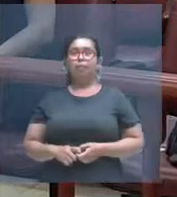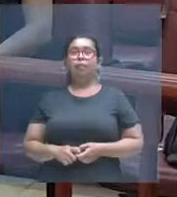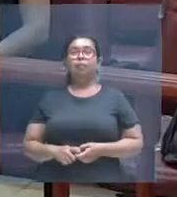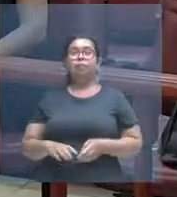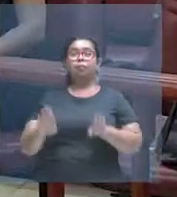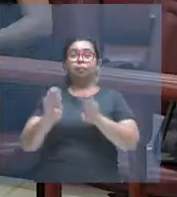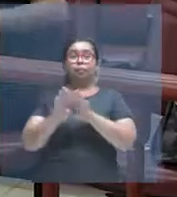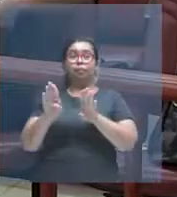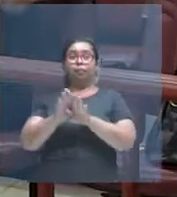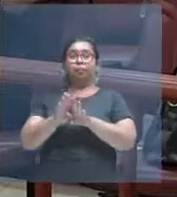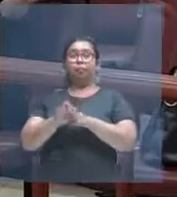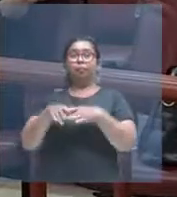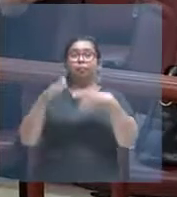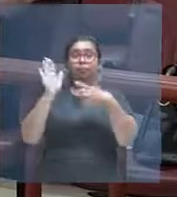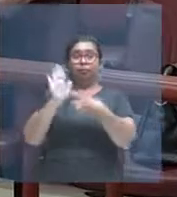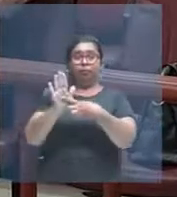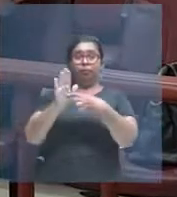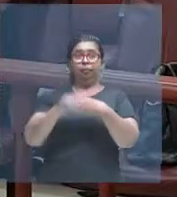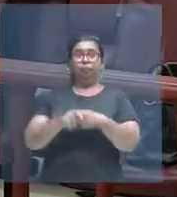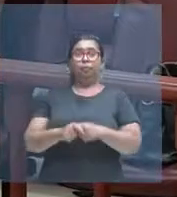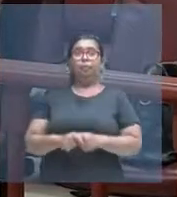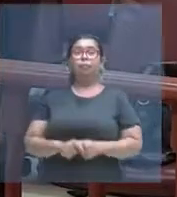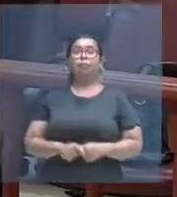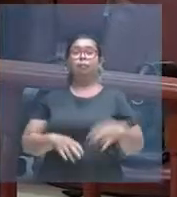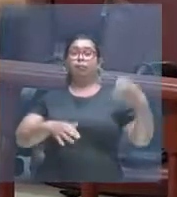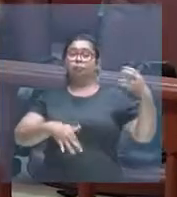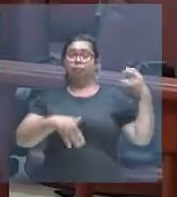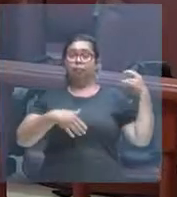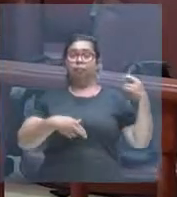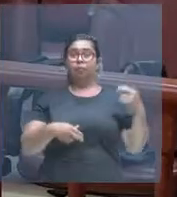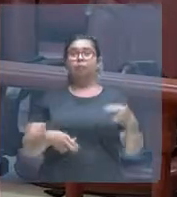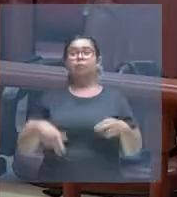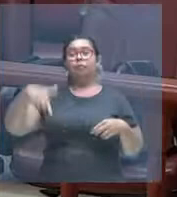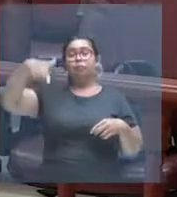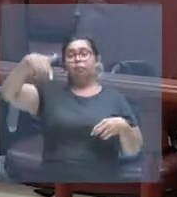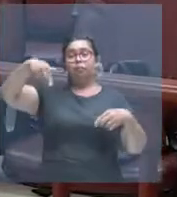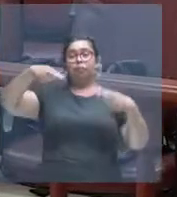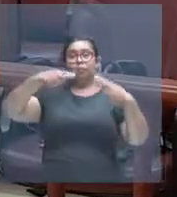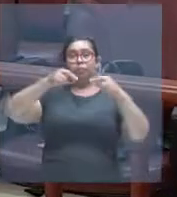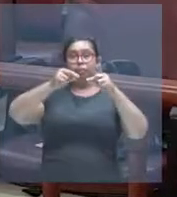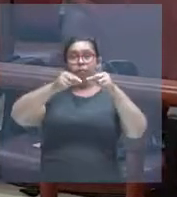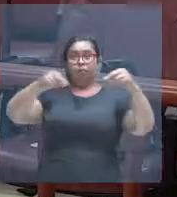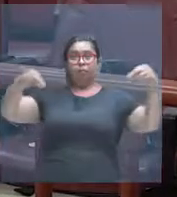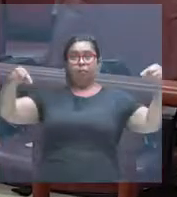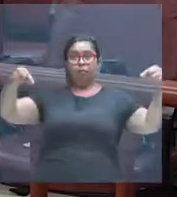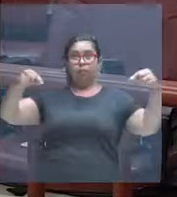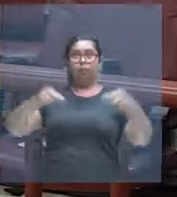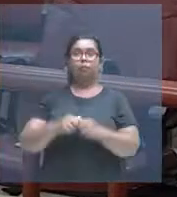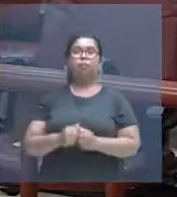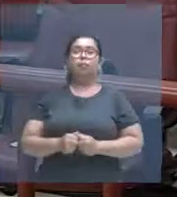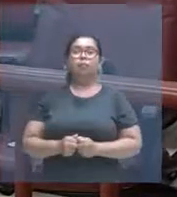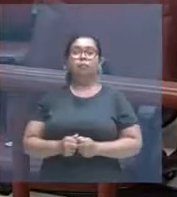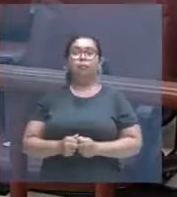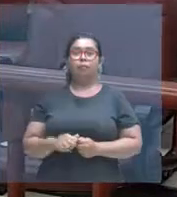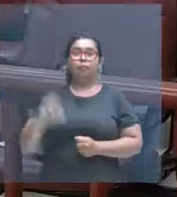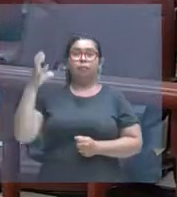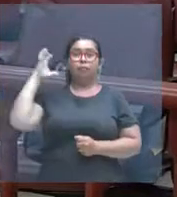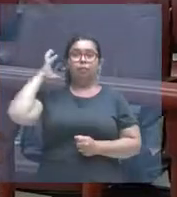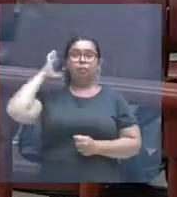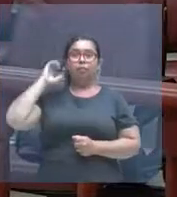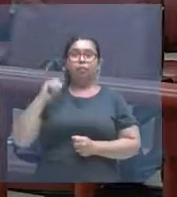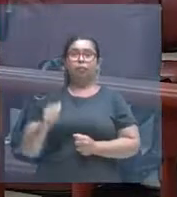pela habilidade e estilo no violão 7 cordas. Na rádio, com